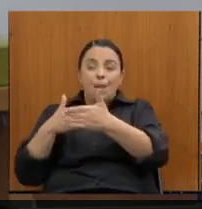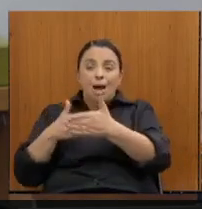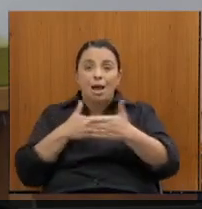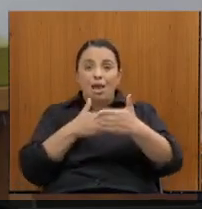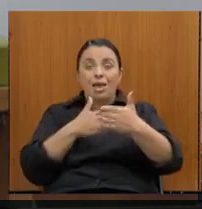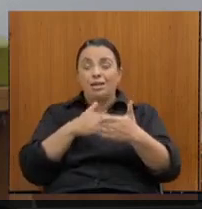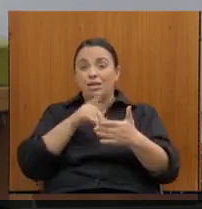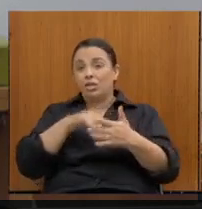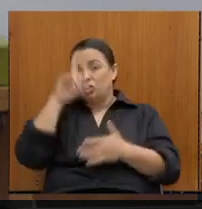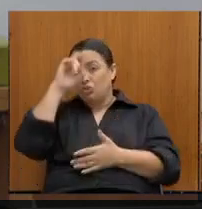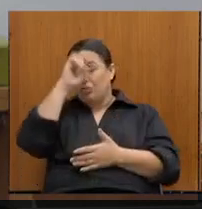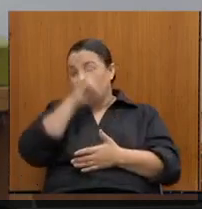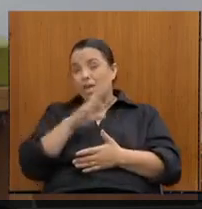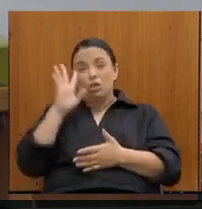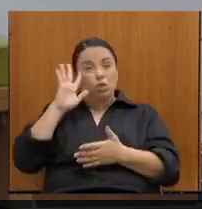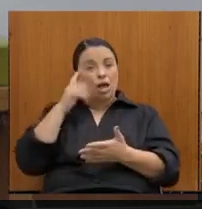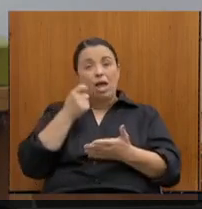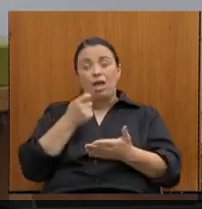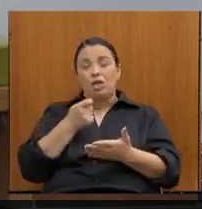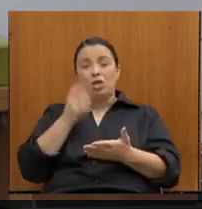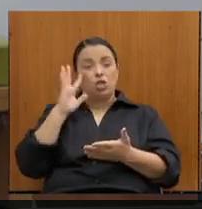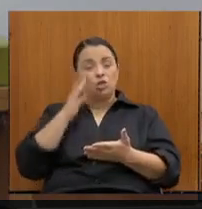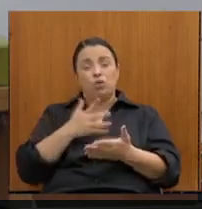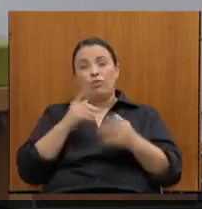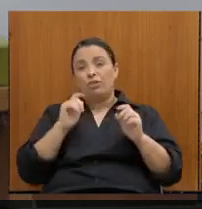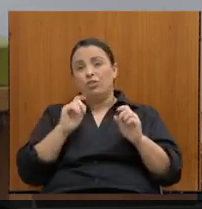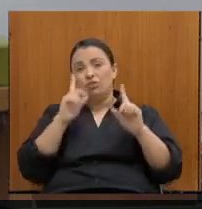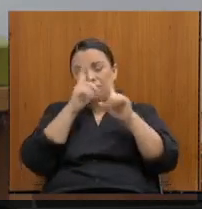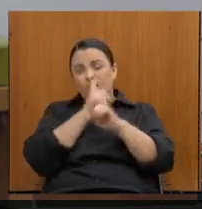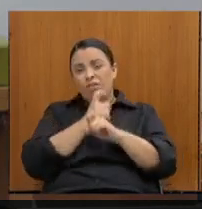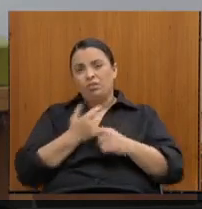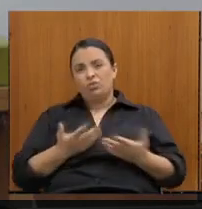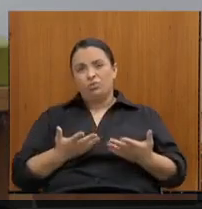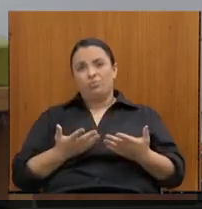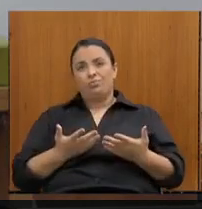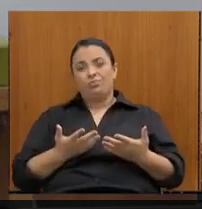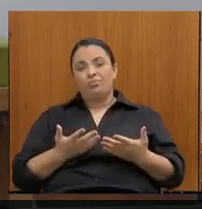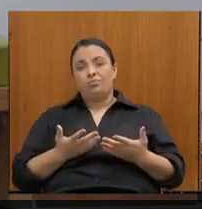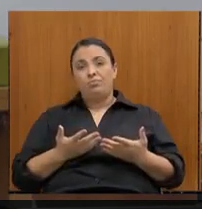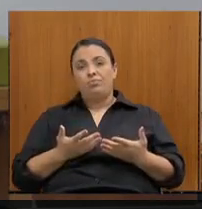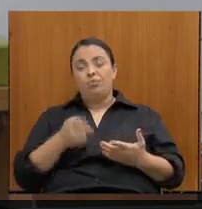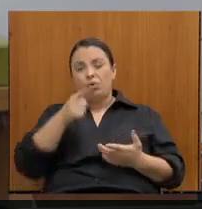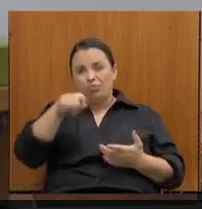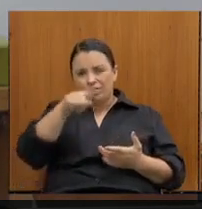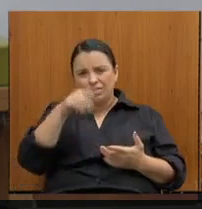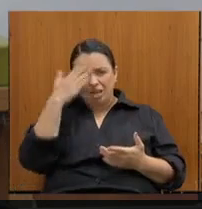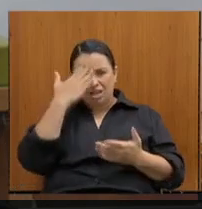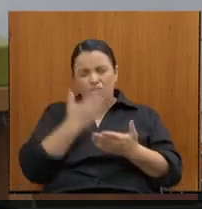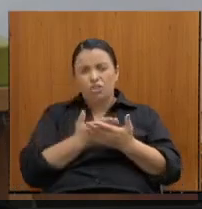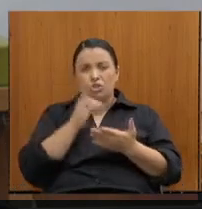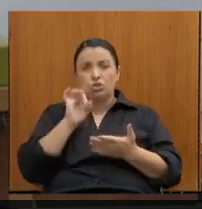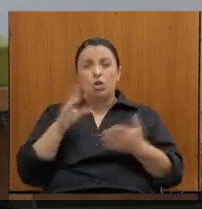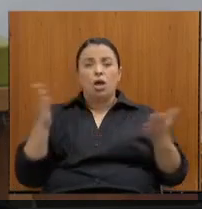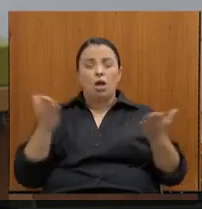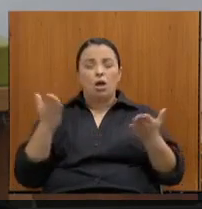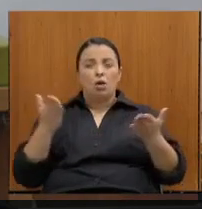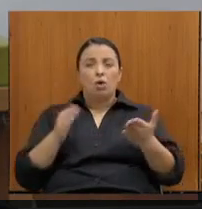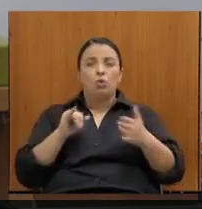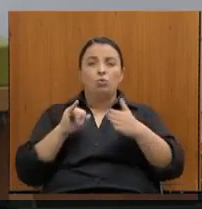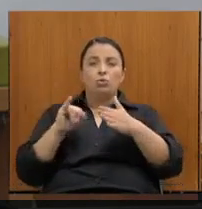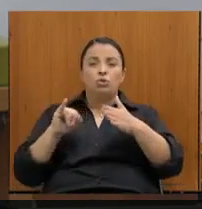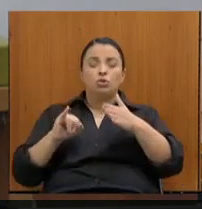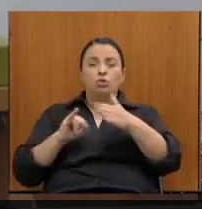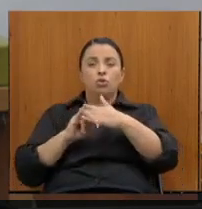custam se resolver os senhores acreditam só agora o Instituto Nacional de pesos e medidas tem discutidos com a gente